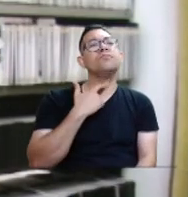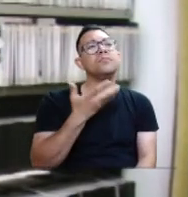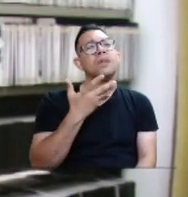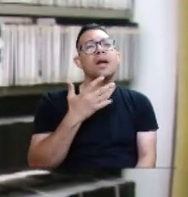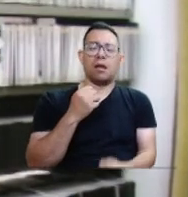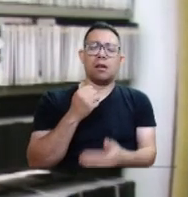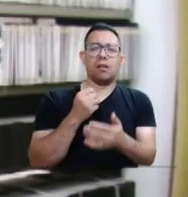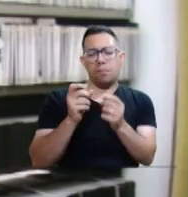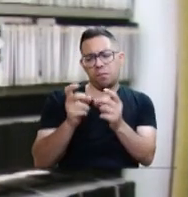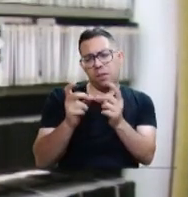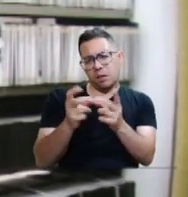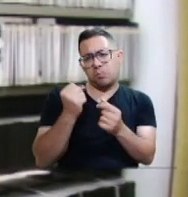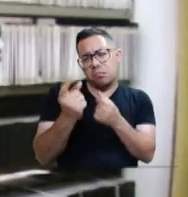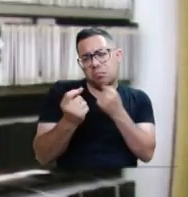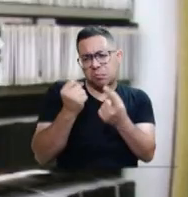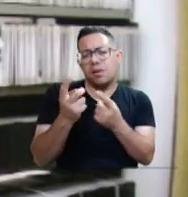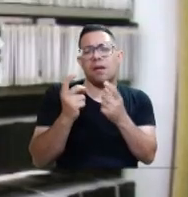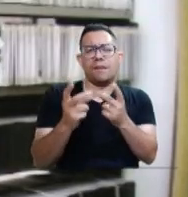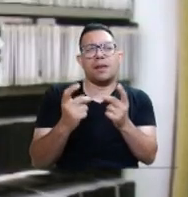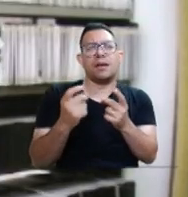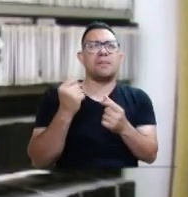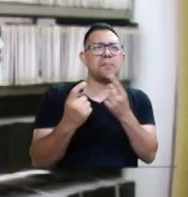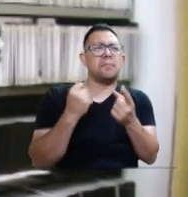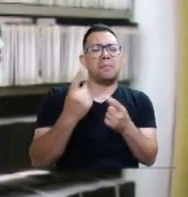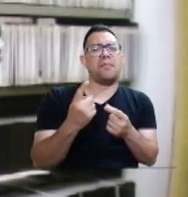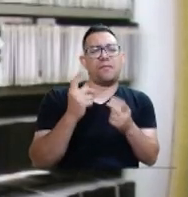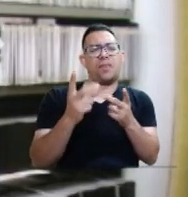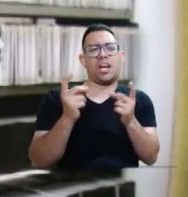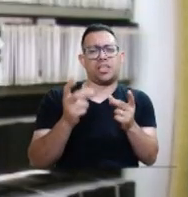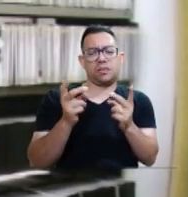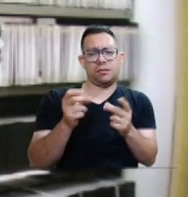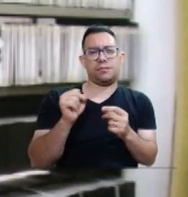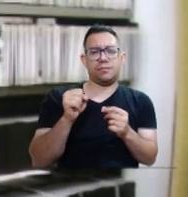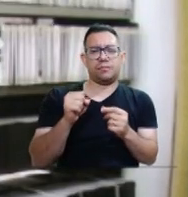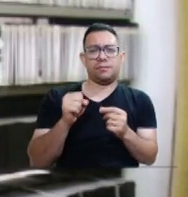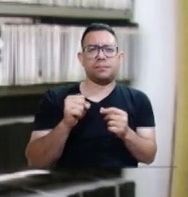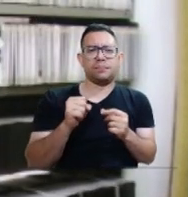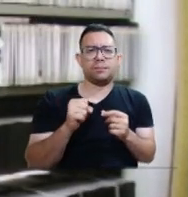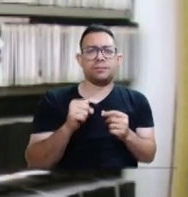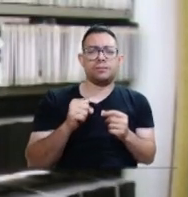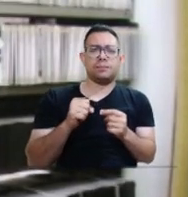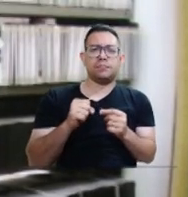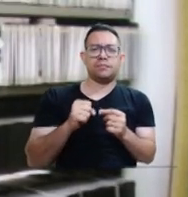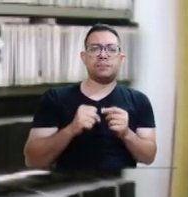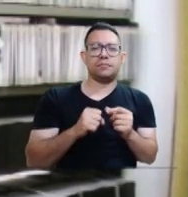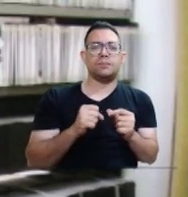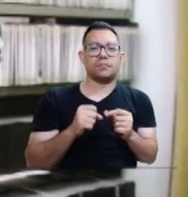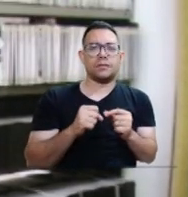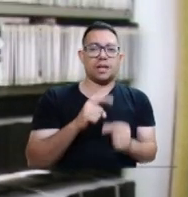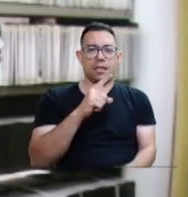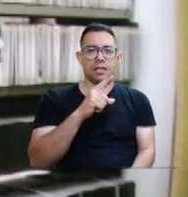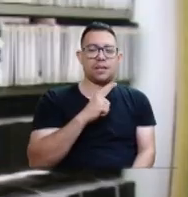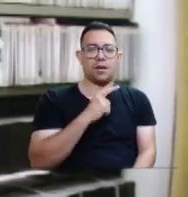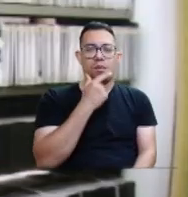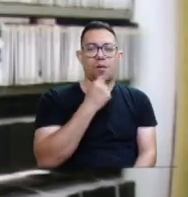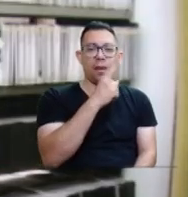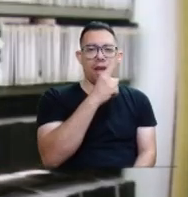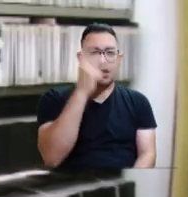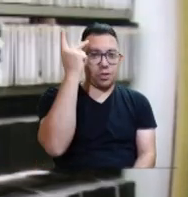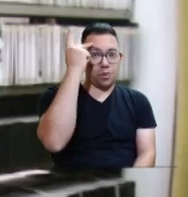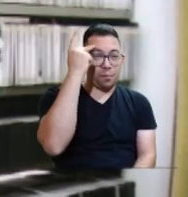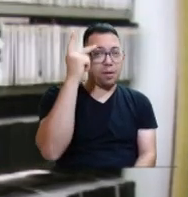queria comprar, a gente vendia alguns, né? Eu andei vendendo alguns. Eu montei uma locadora também para um pintor de